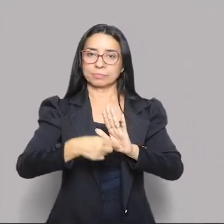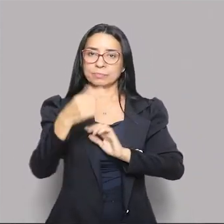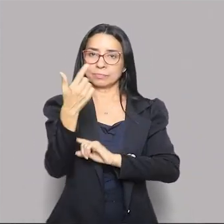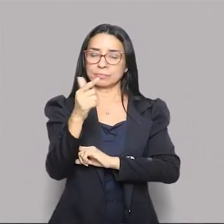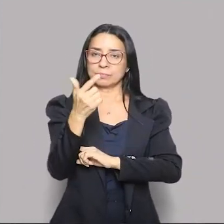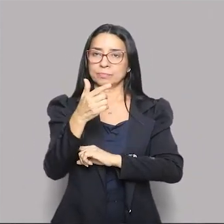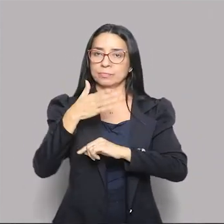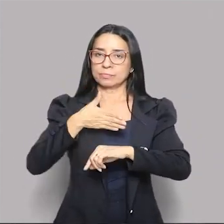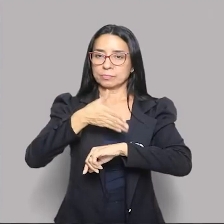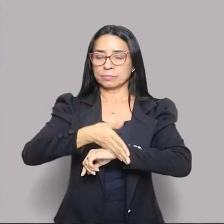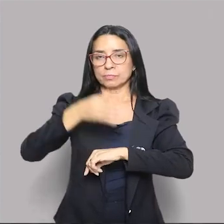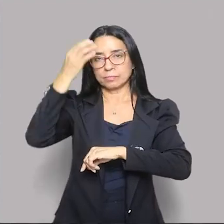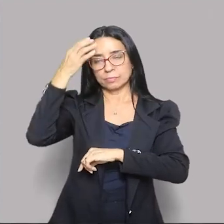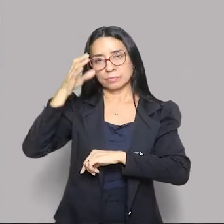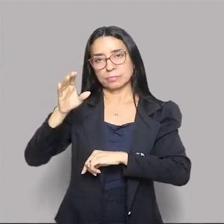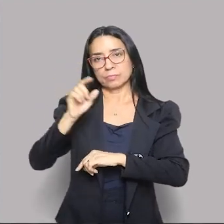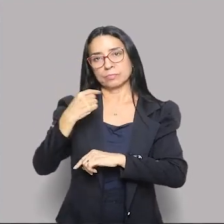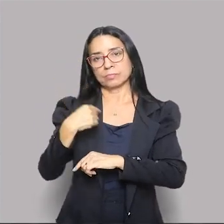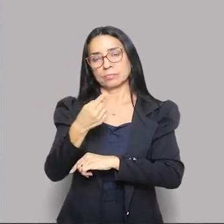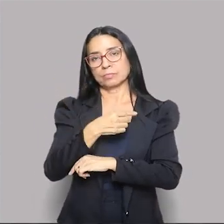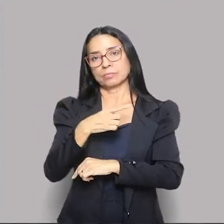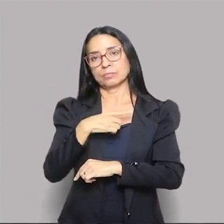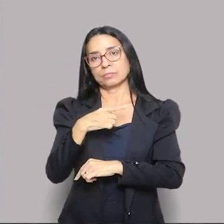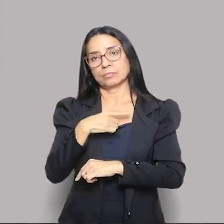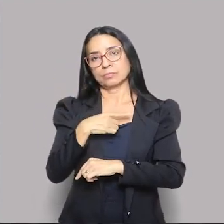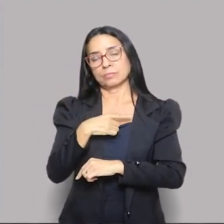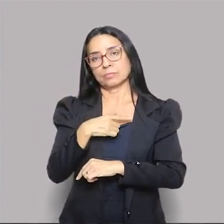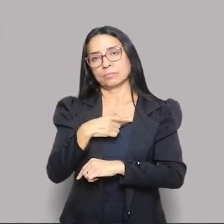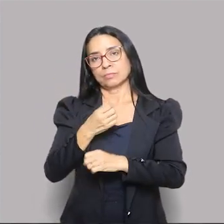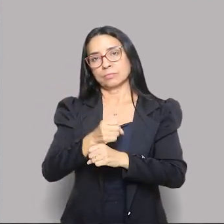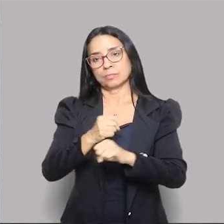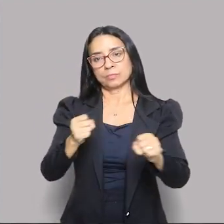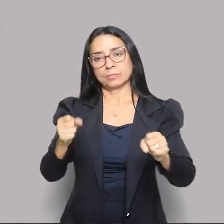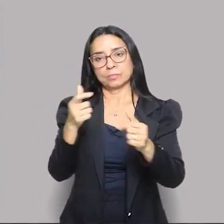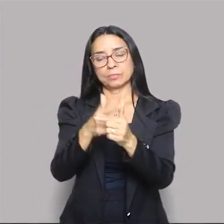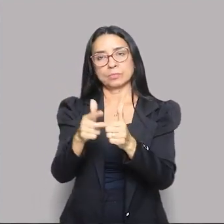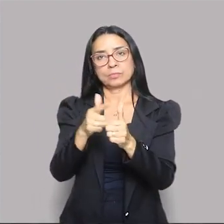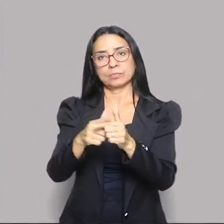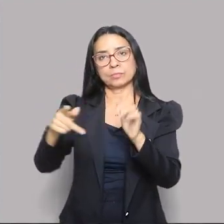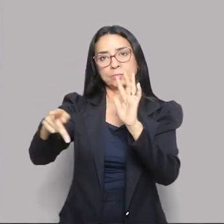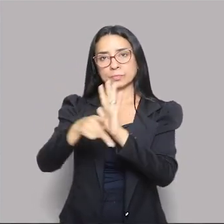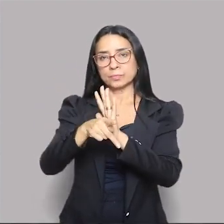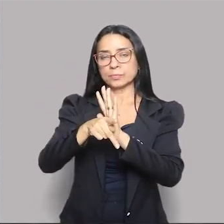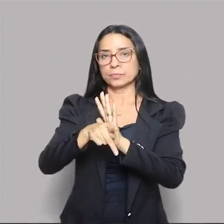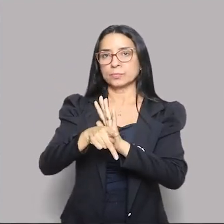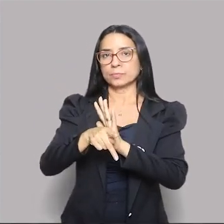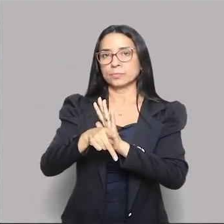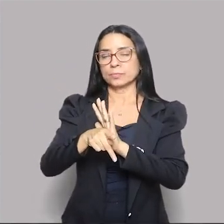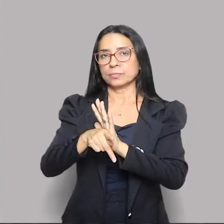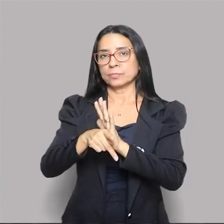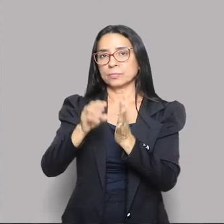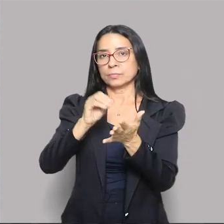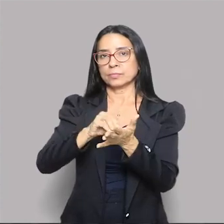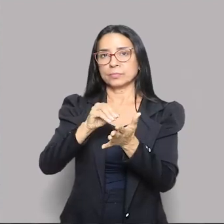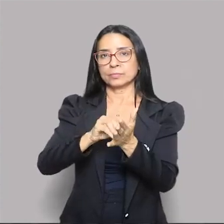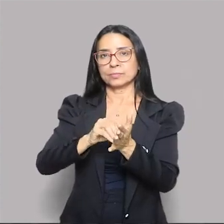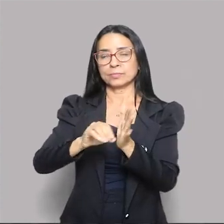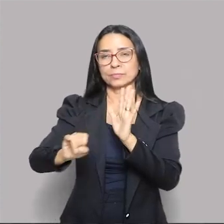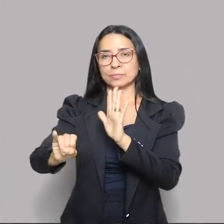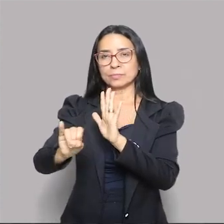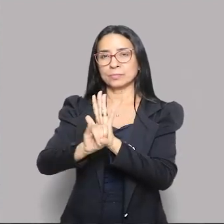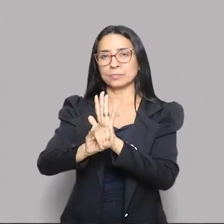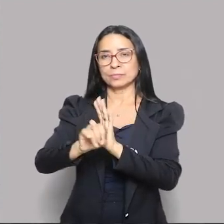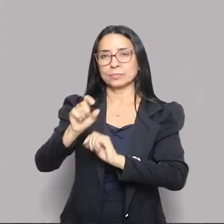tem acesso a essa cultura, a gente tem como grande consequência também a própria inapropriação cultural, né? O